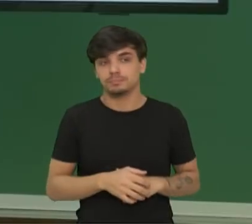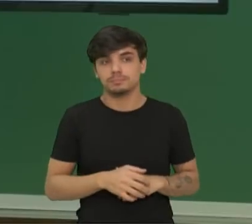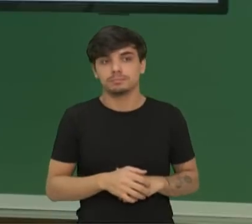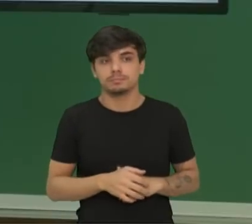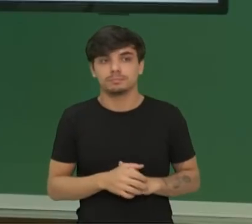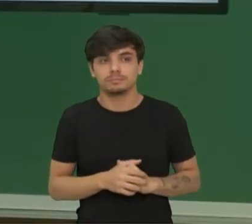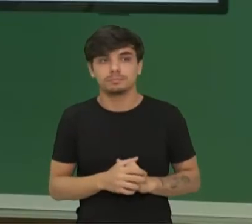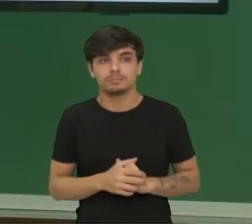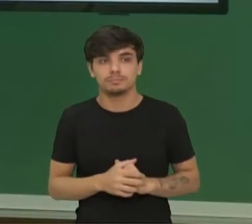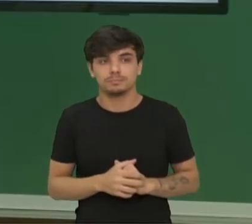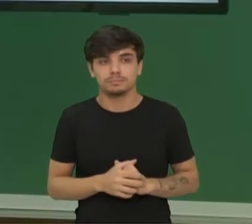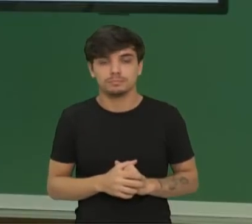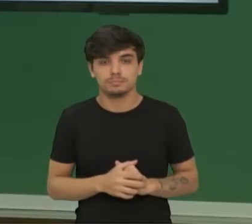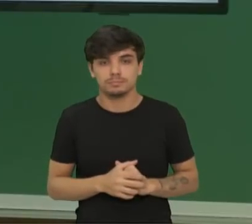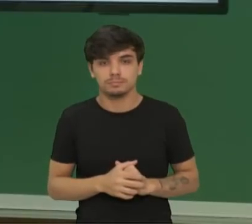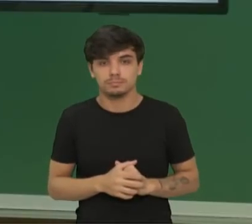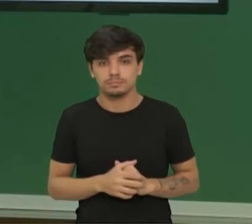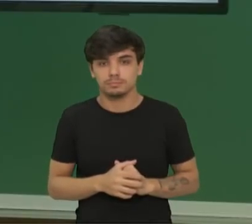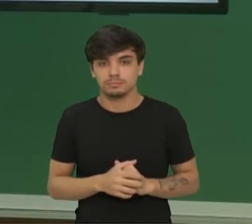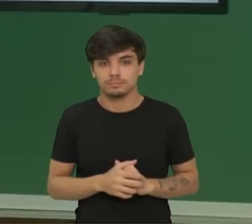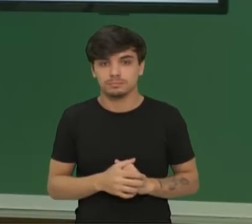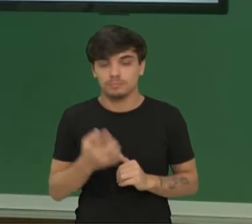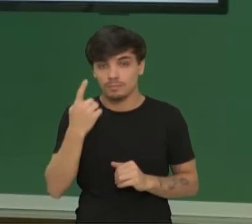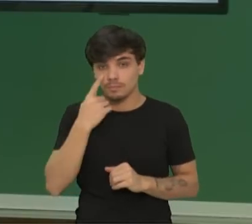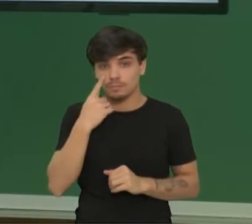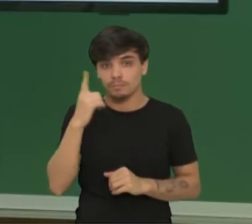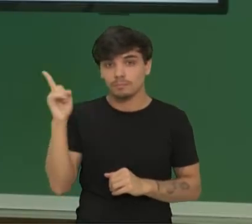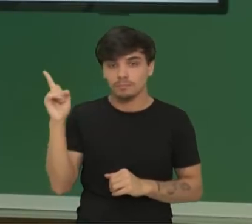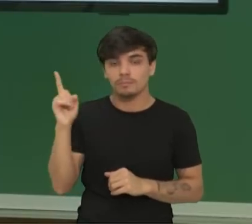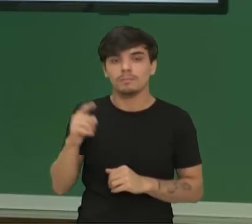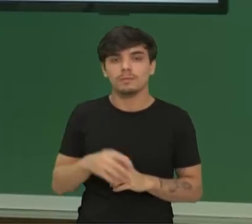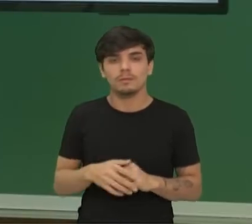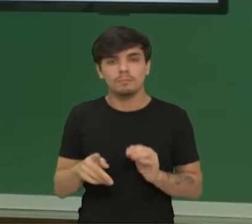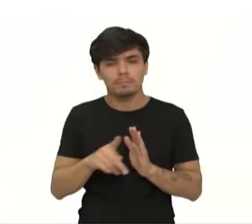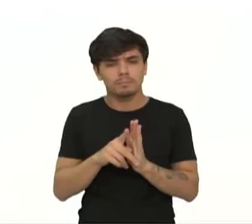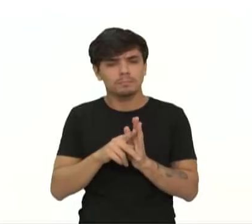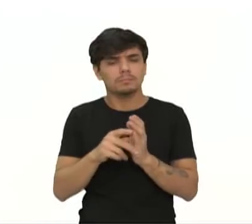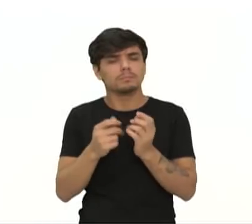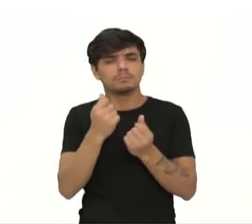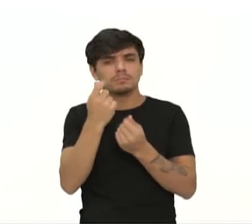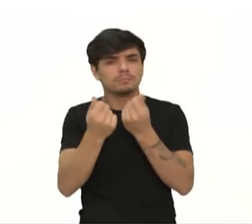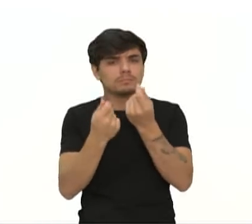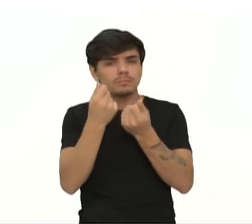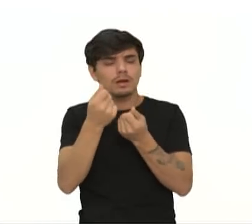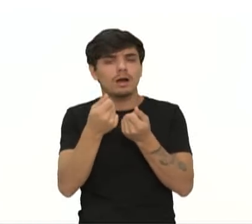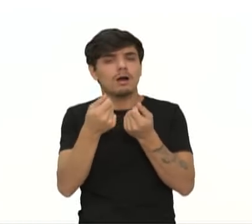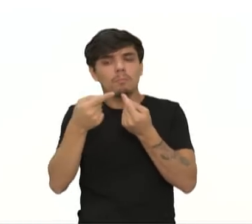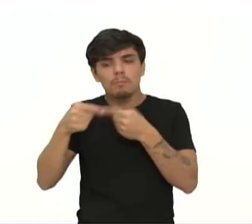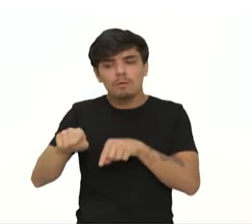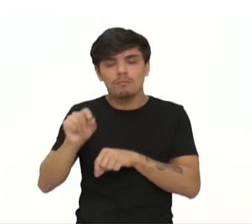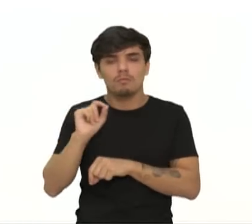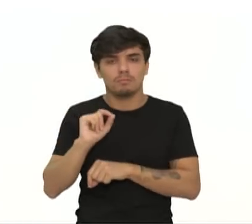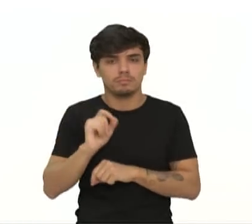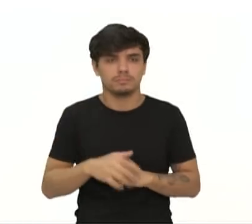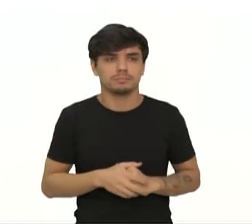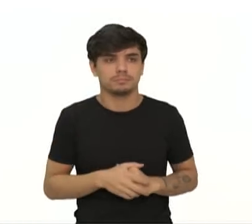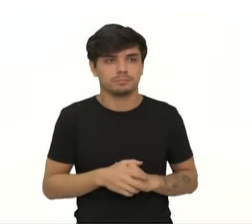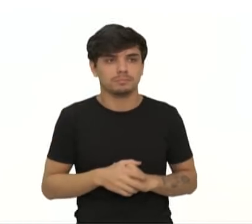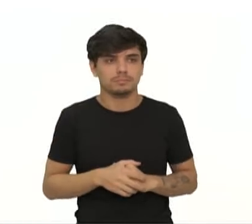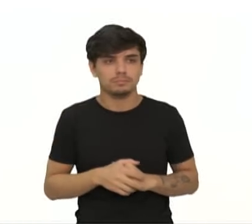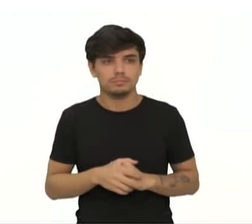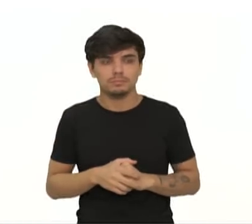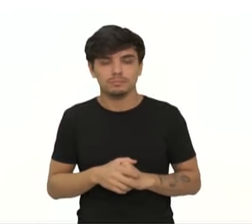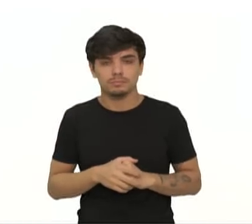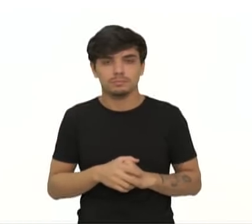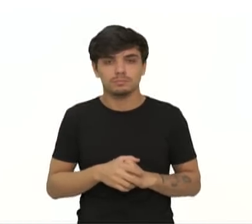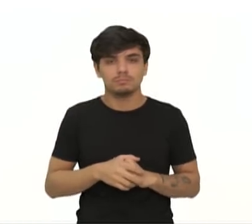Então, olha lá, as consequências do mercantilismo. Essas medidas, né, os princípios que nós